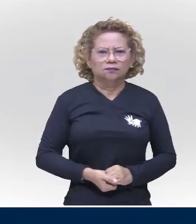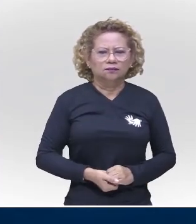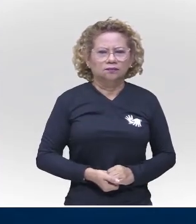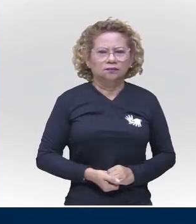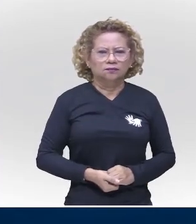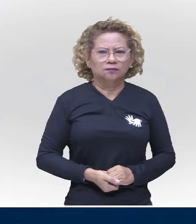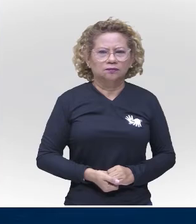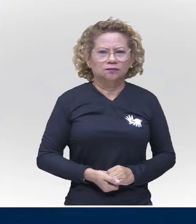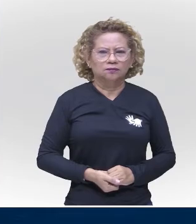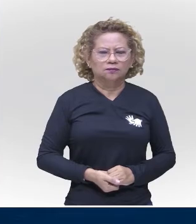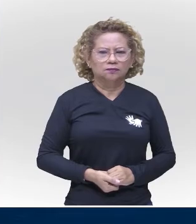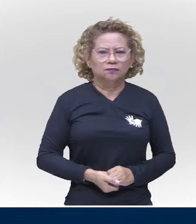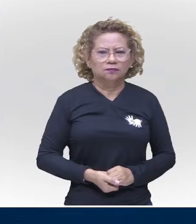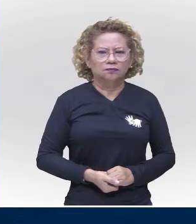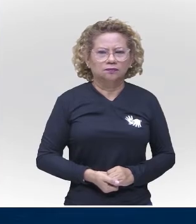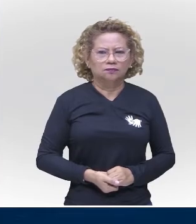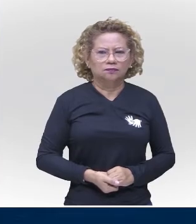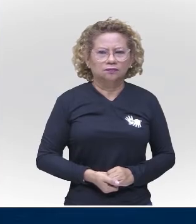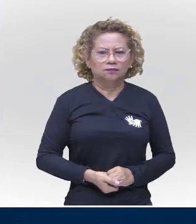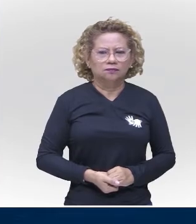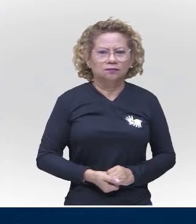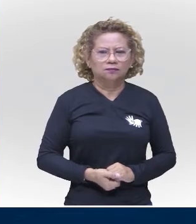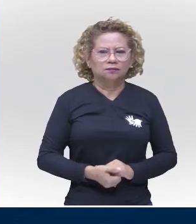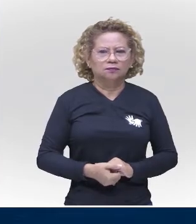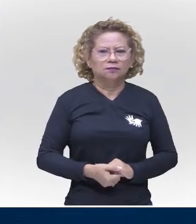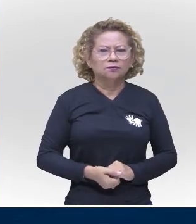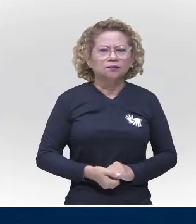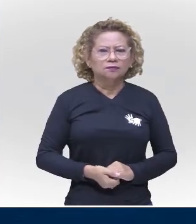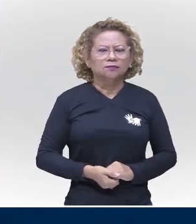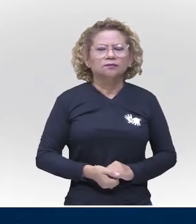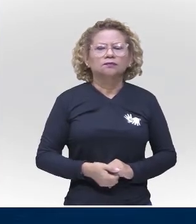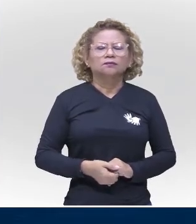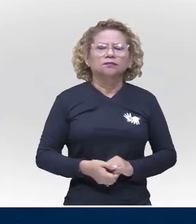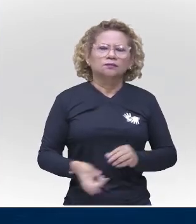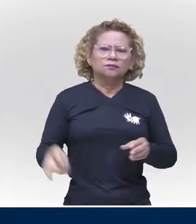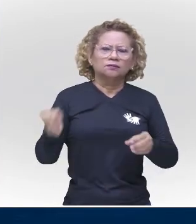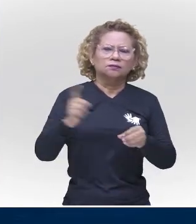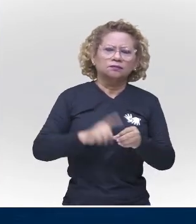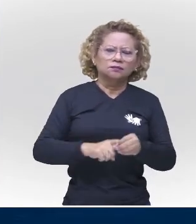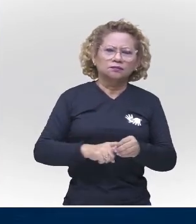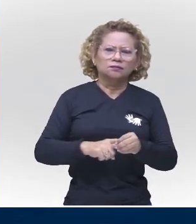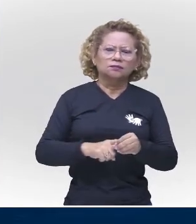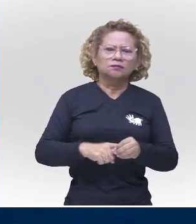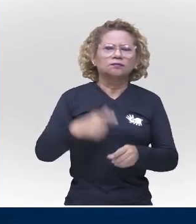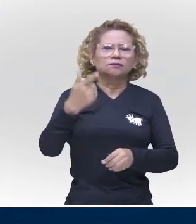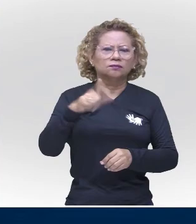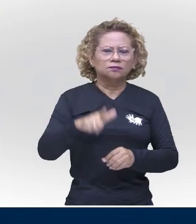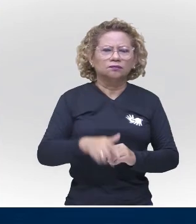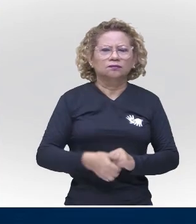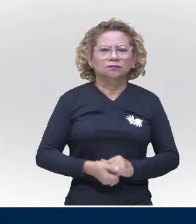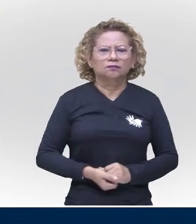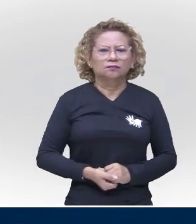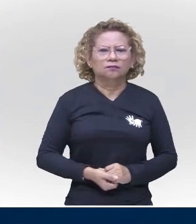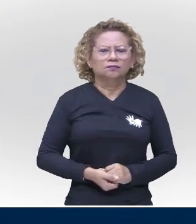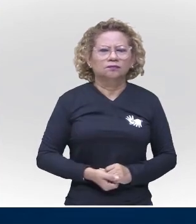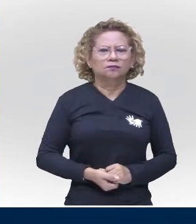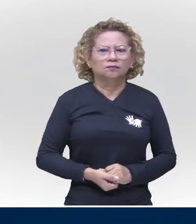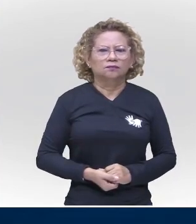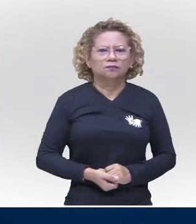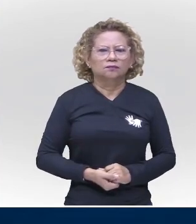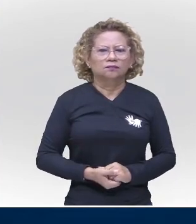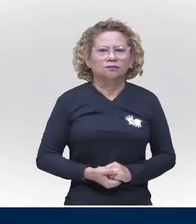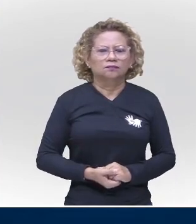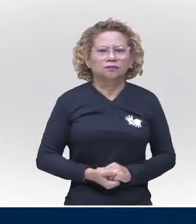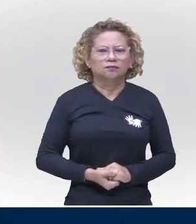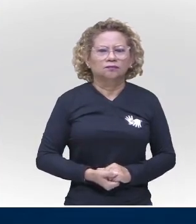com interação, por favor? Só para a gente rever tudo de uma vez? Muito bem, agora vamos lá. Pode seguir direto,